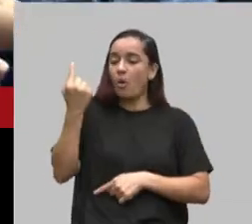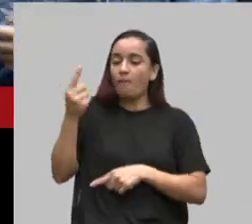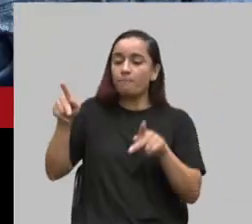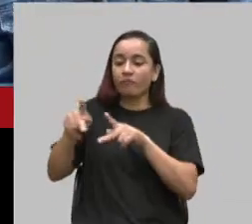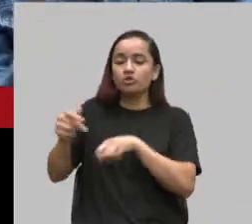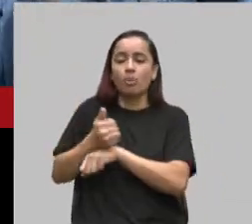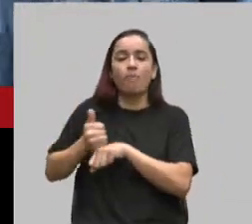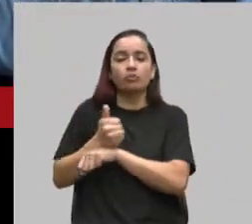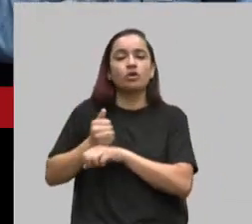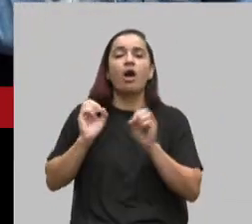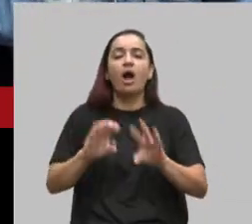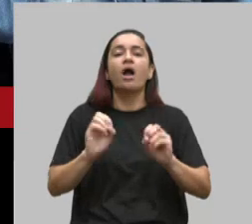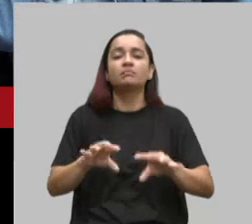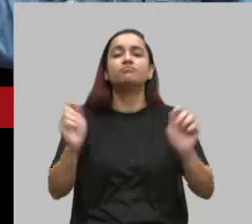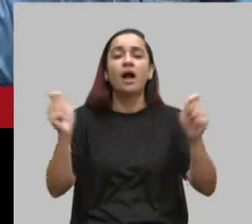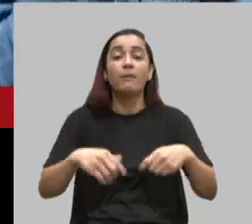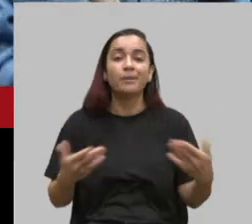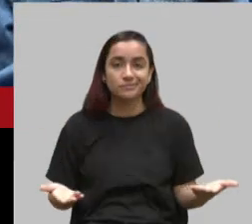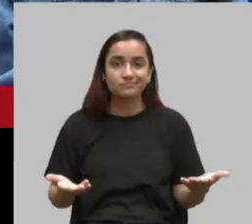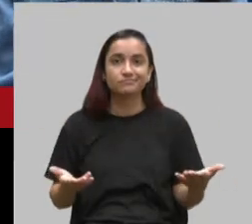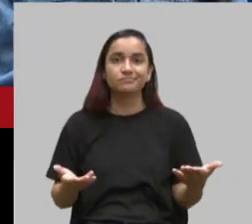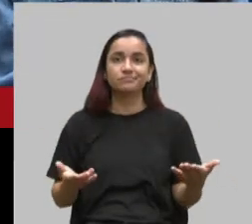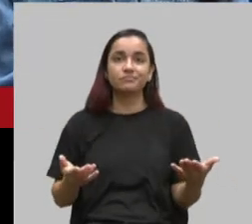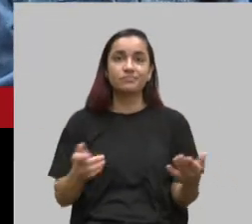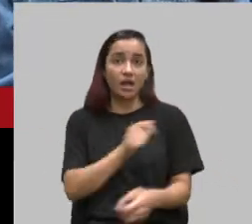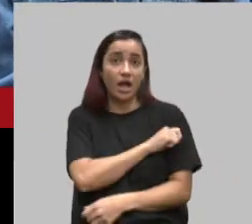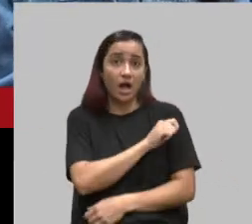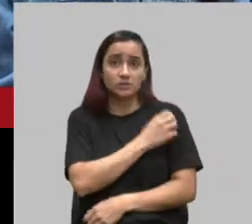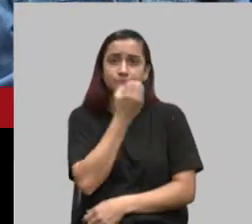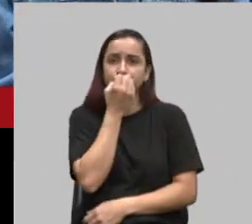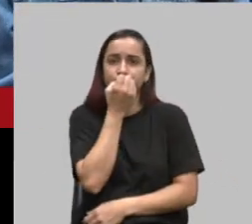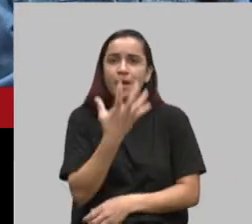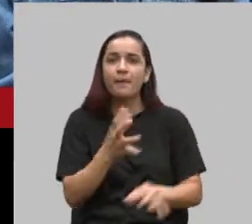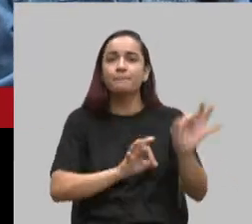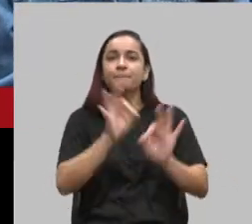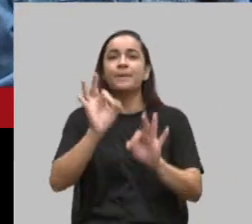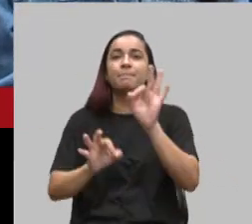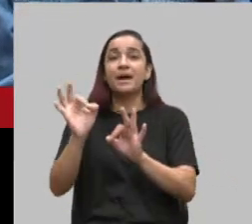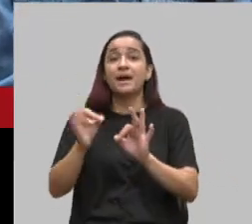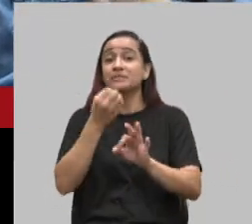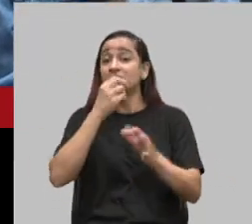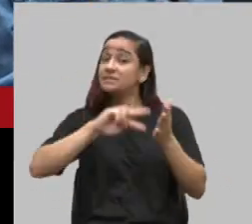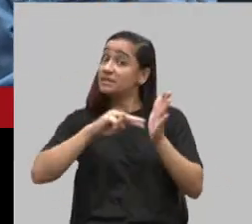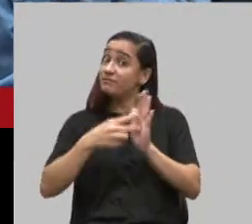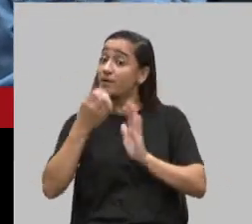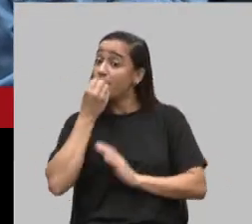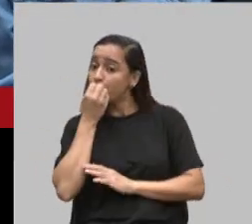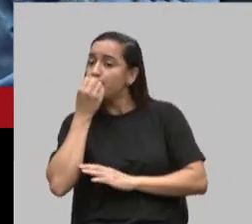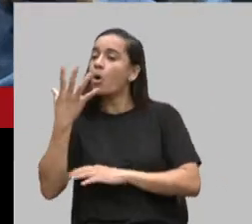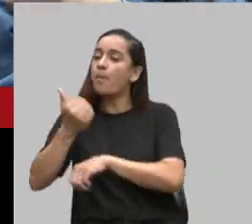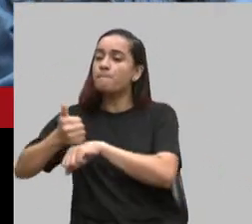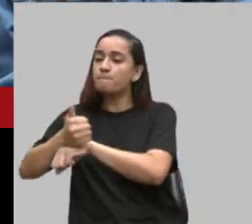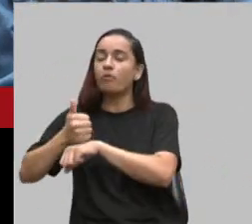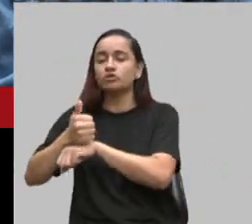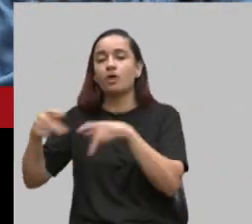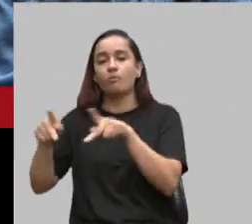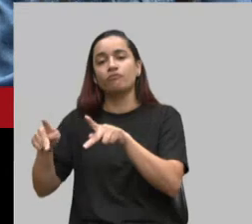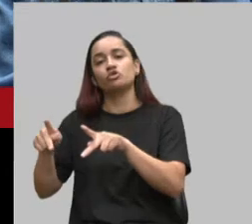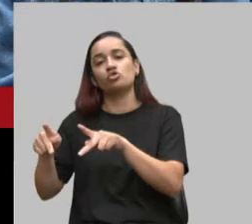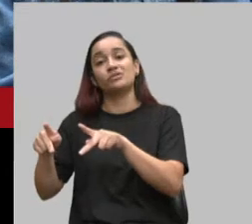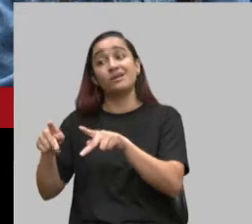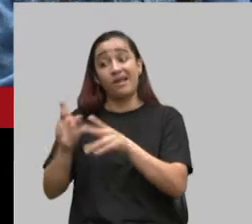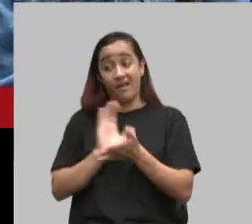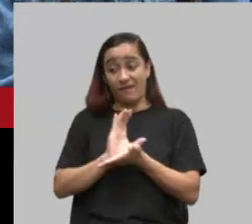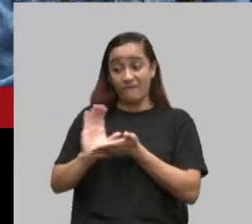ensinar é alunos bem preparados são resultado de professores bem qualificados investir no professor é